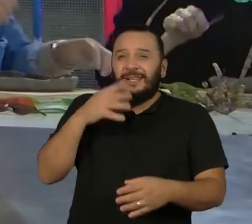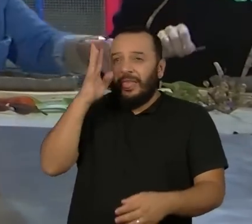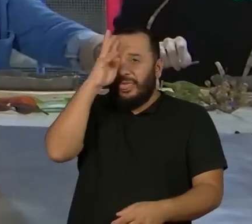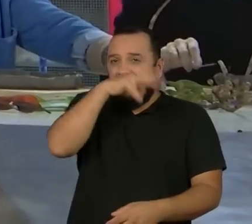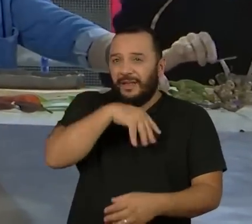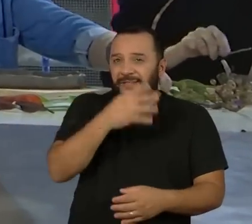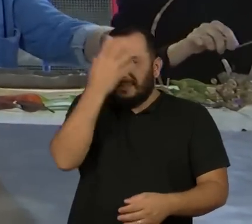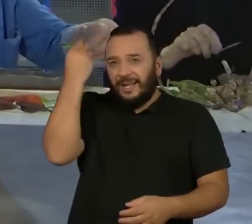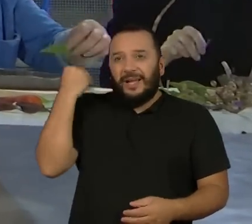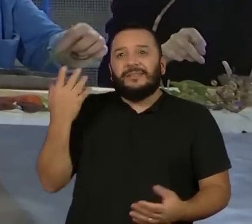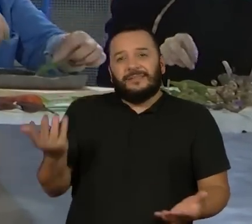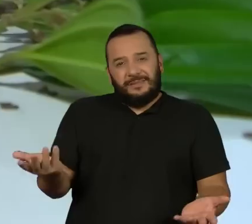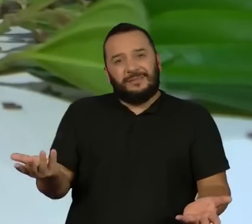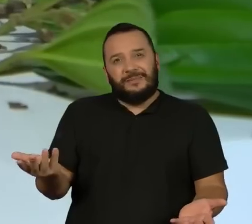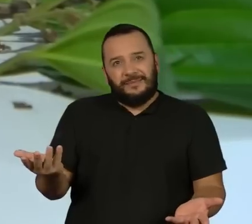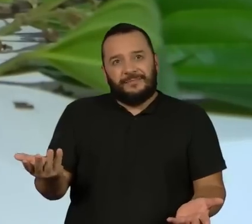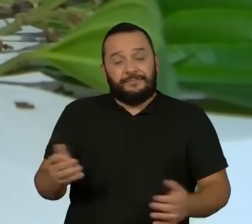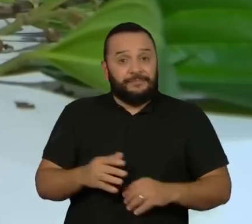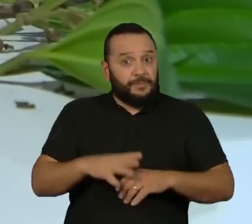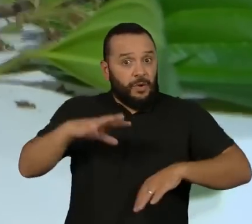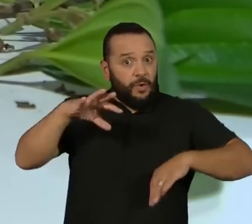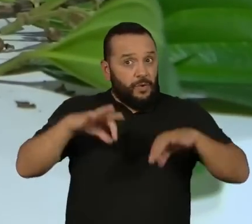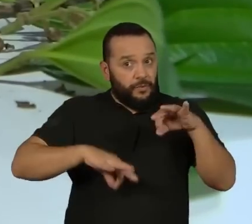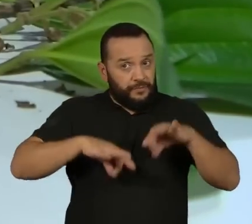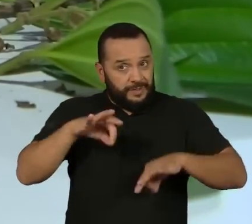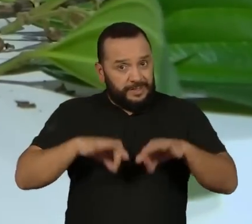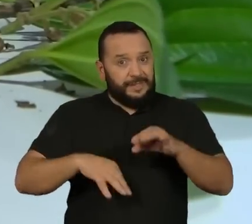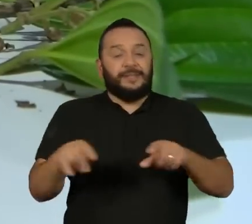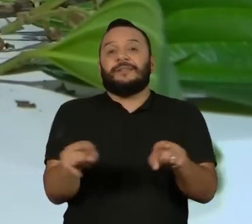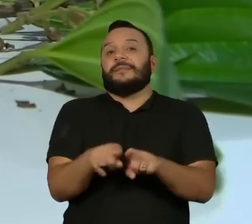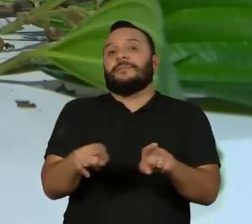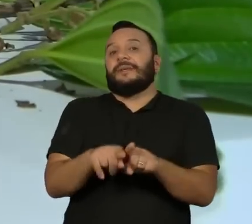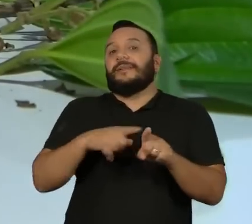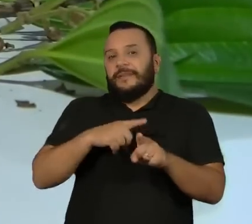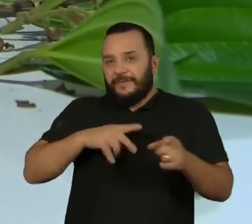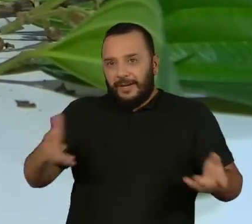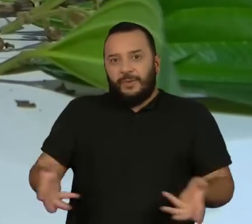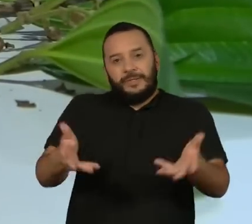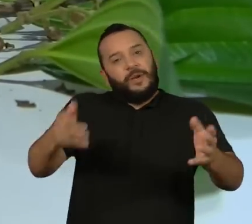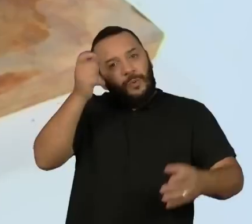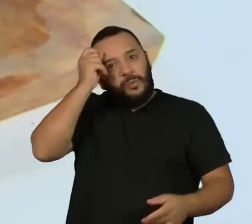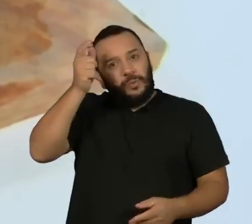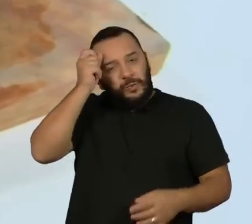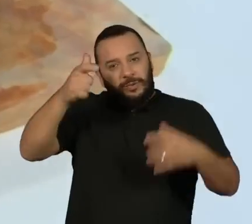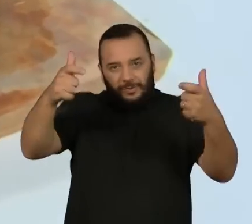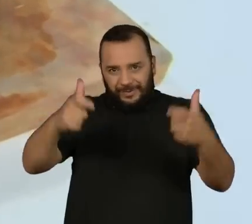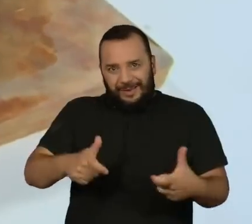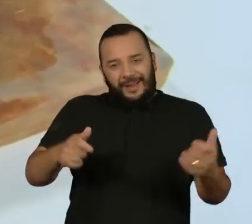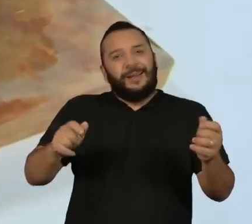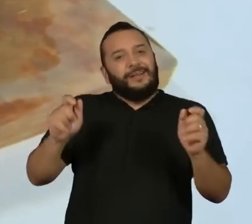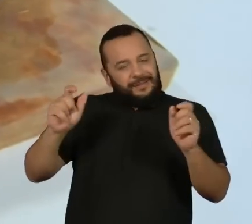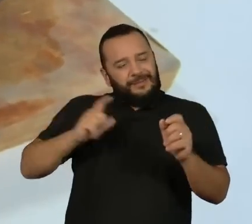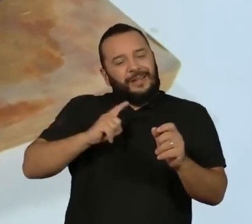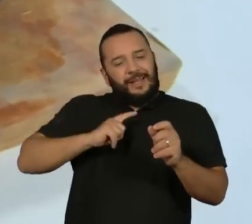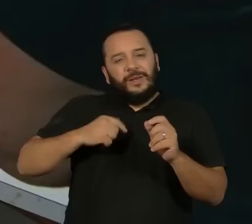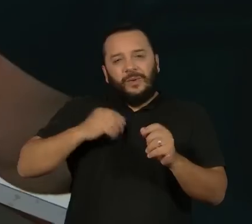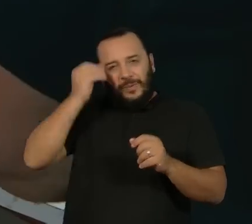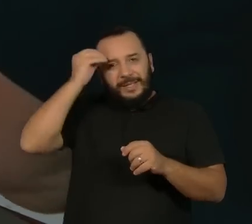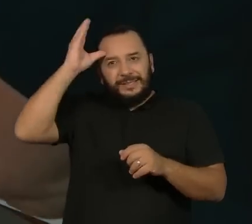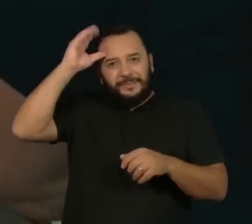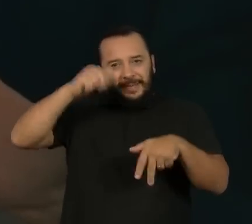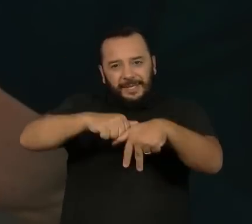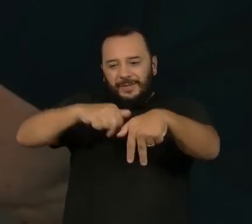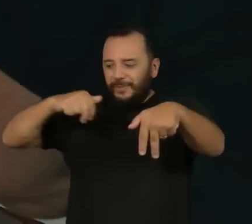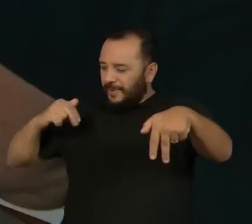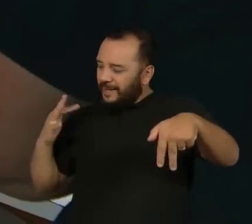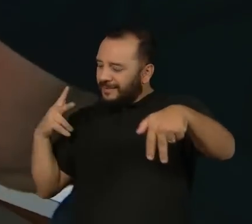presença, um momento de pé no chão. A oficina também valoriza a cultura local, resgatando os saberes ancestrais e o uso